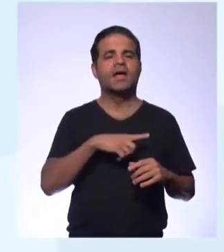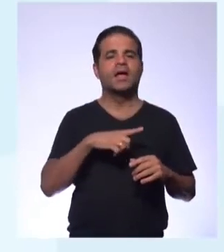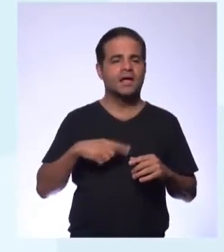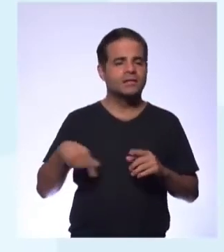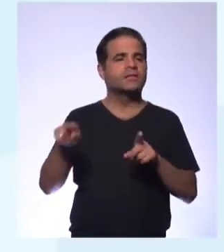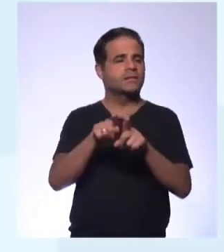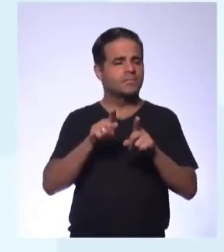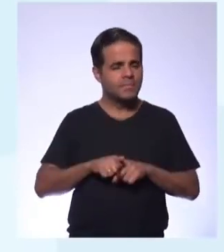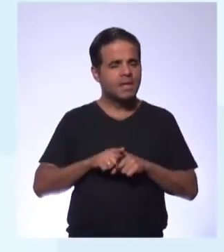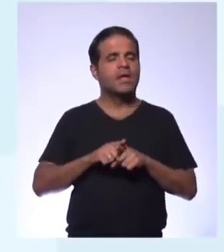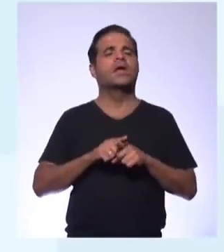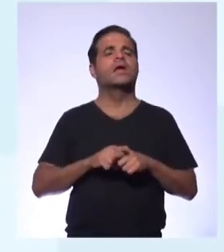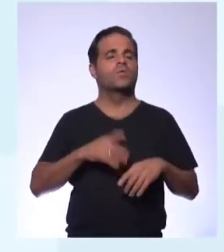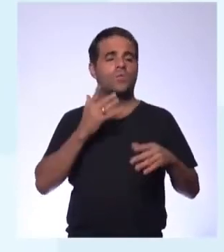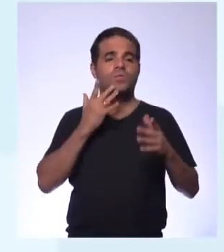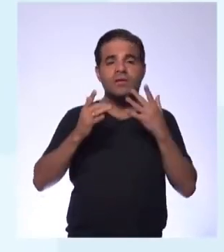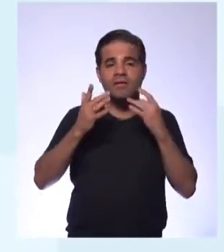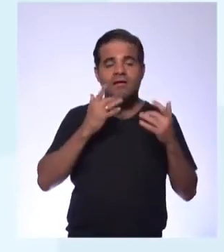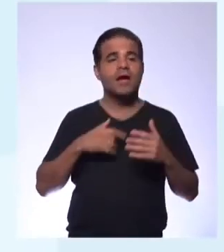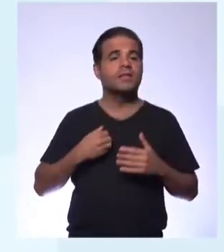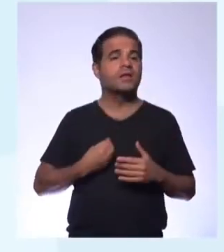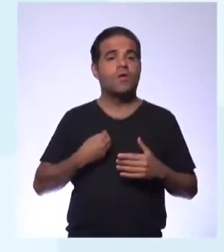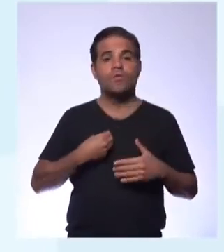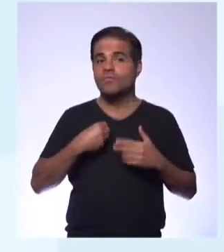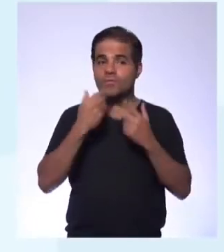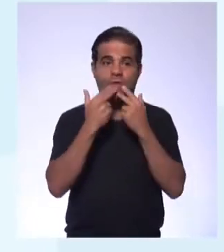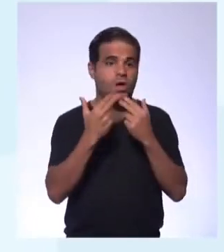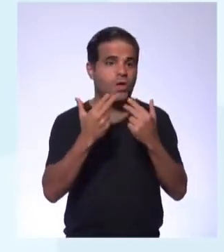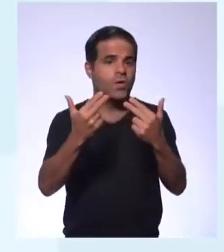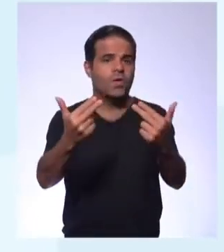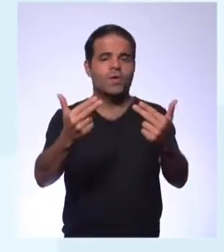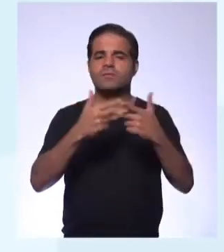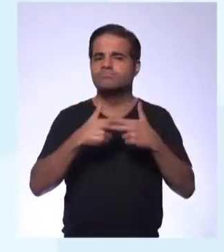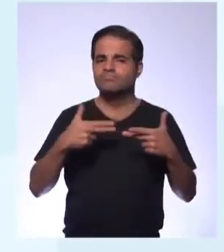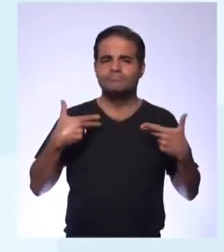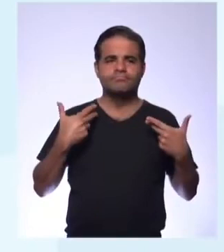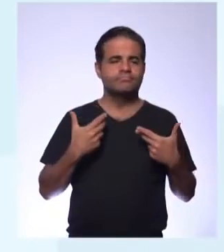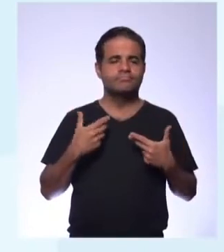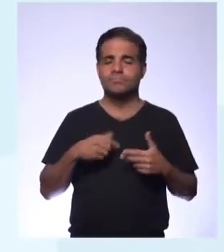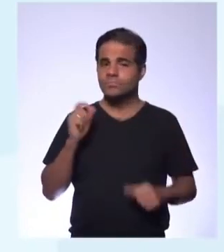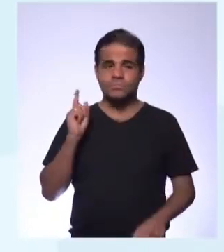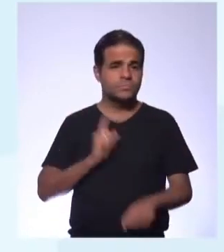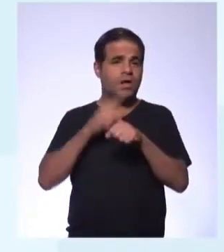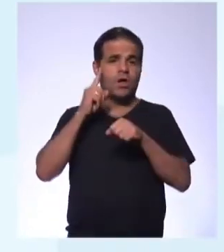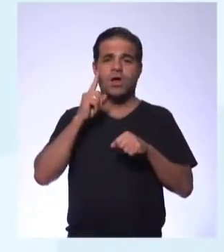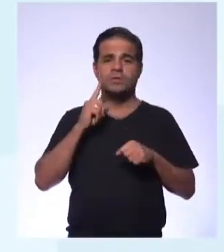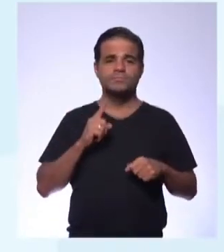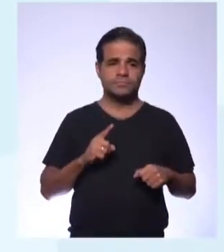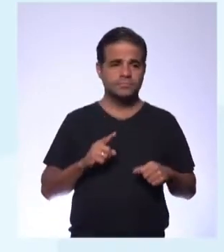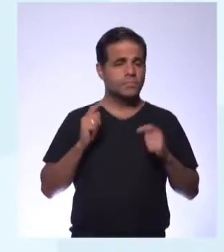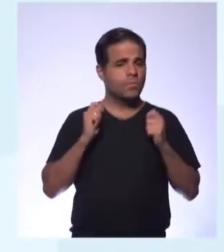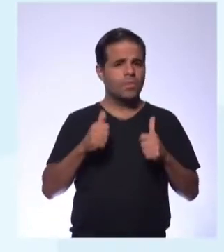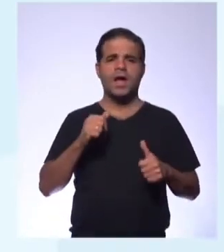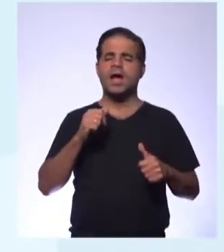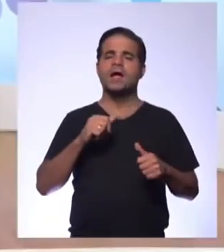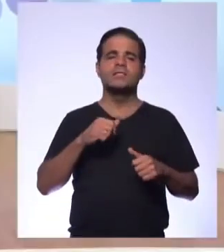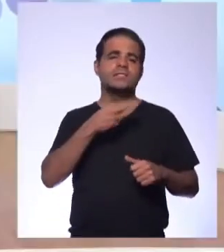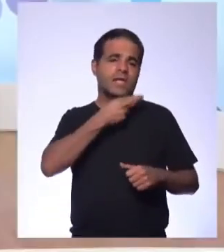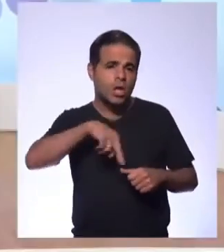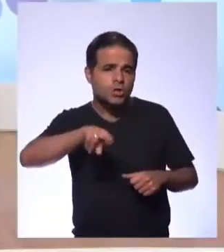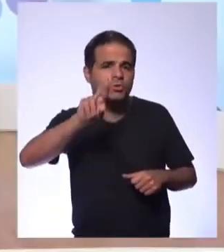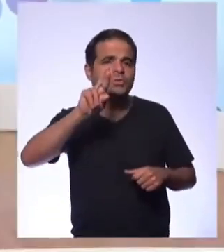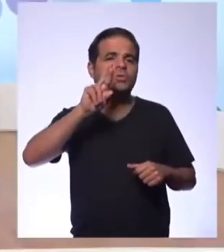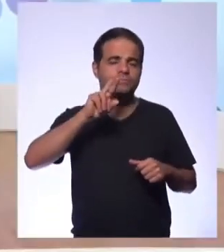também é uma linguagem. O teatro ele é ao vivo e a cores ali, é uma coisa do imediato, né? É quase religioso para quem faz